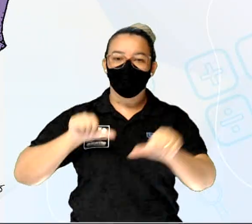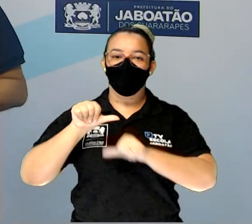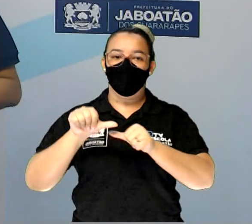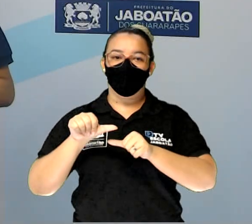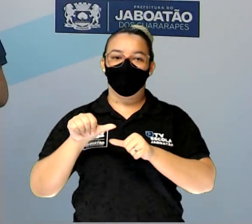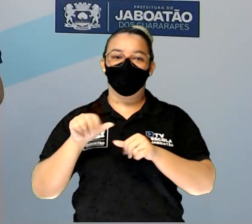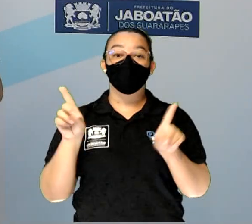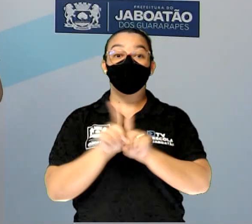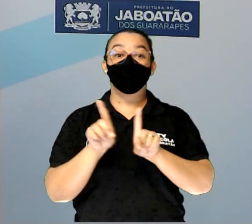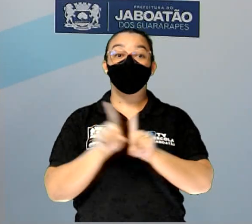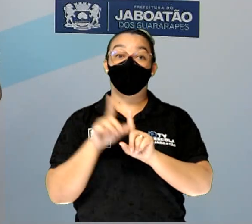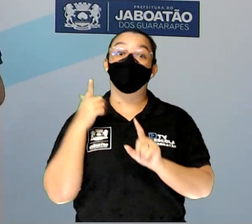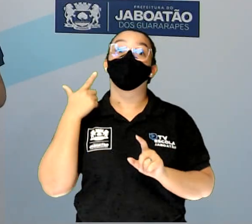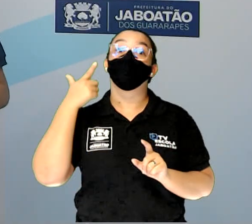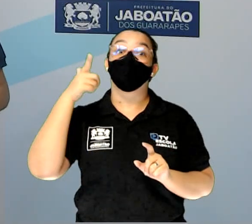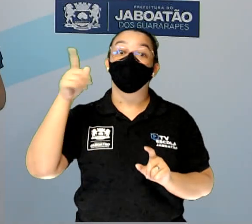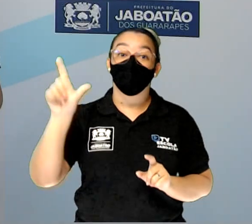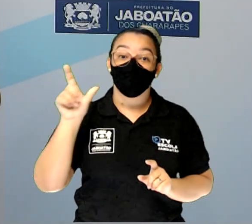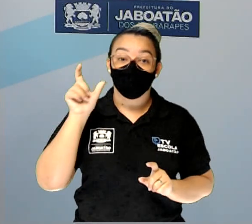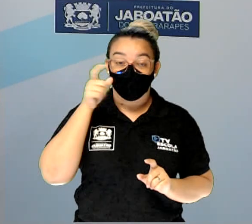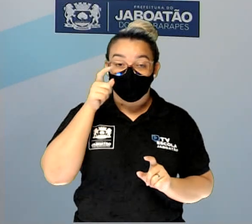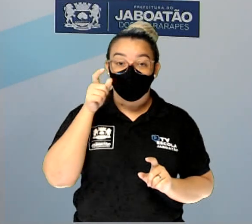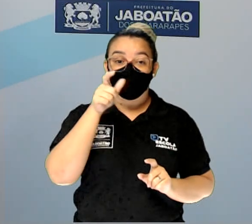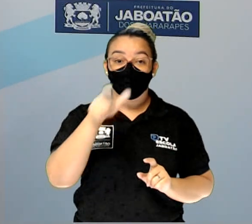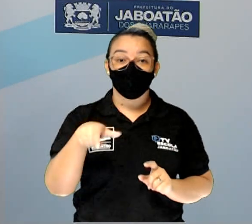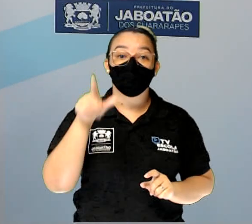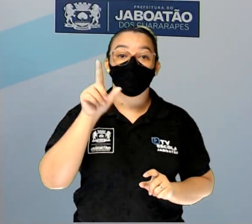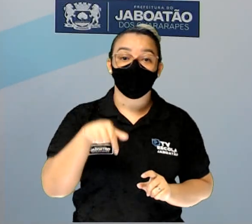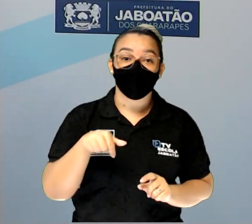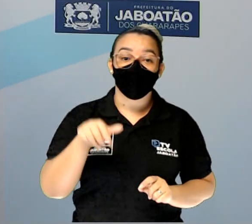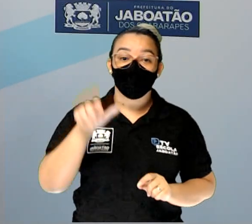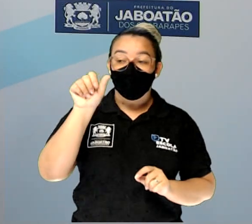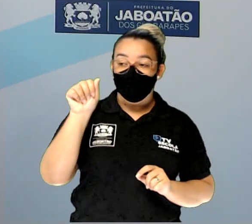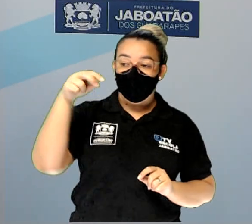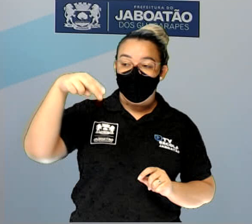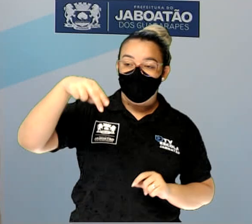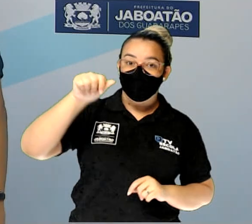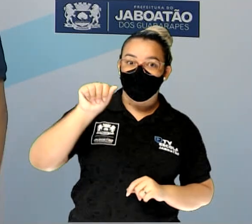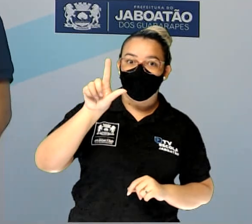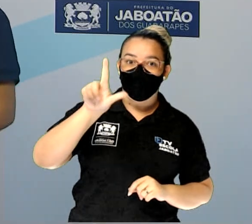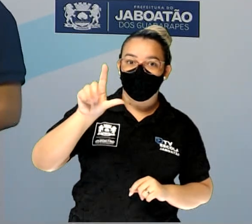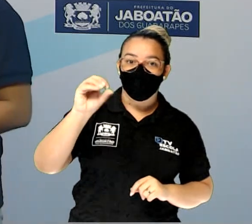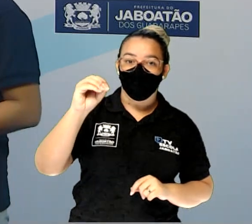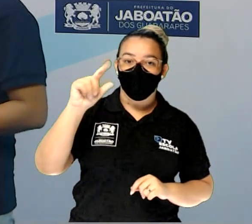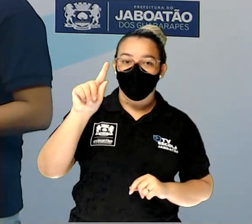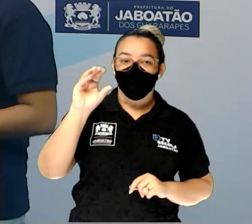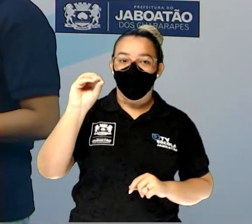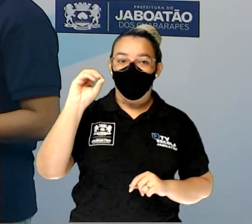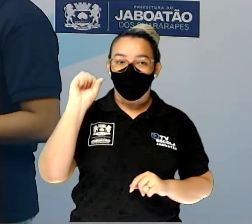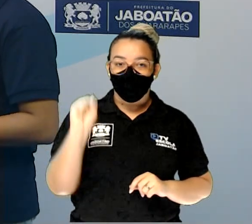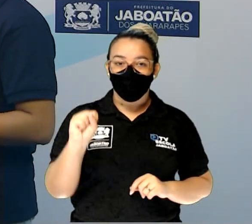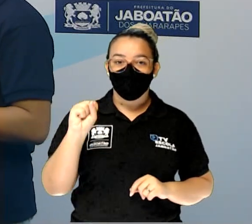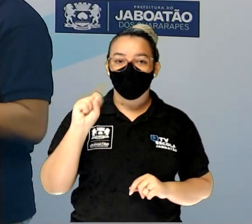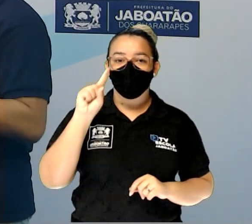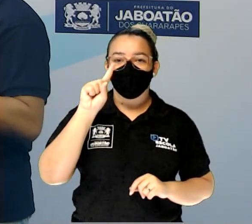Já outra evidência anatômica e fisiológica são os órgãos análogos, que são esses aqui. Eles